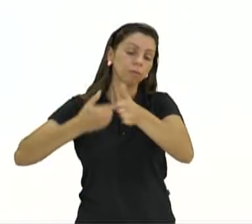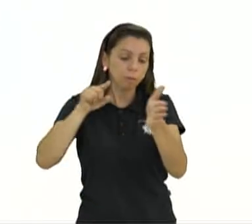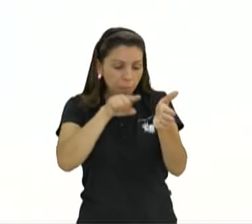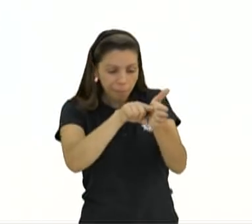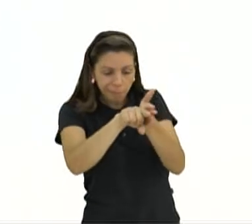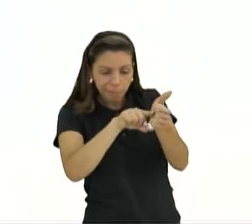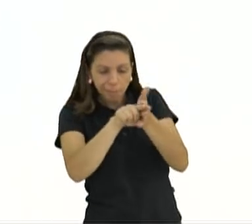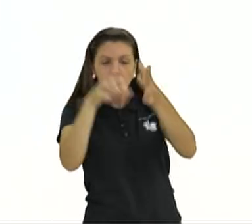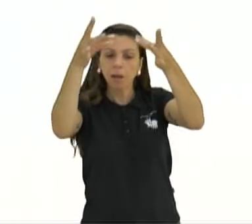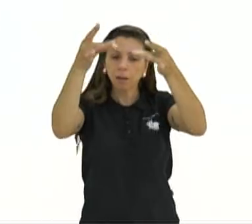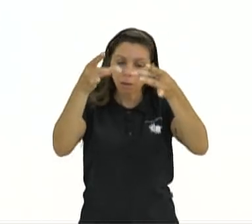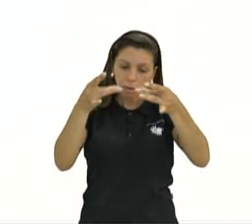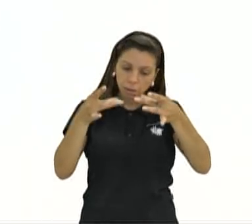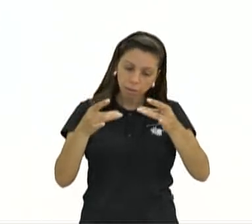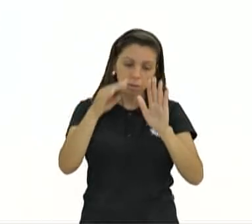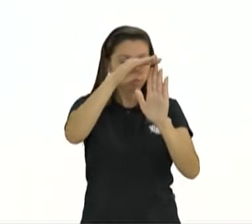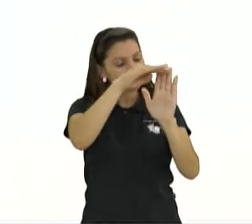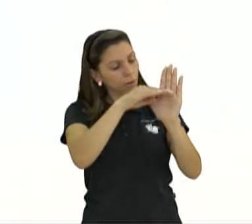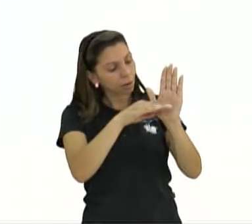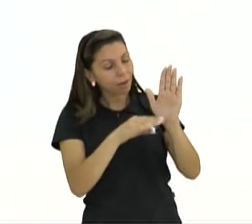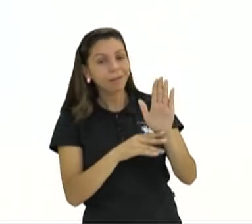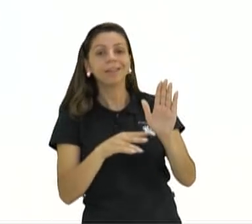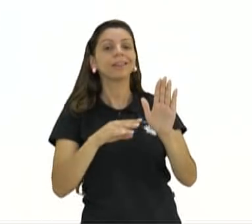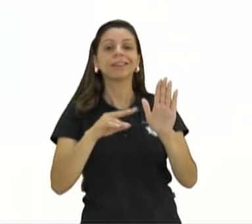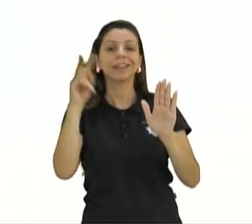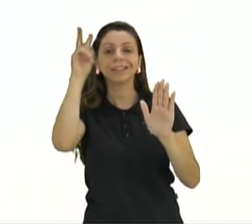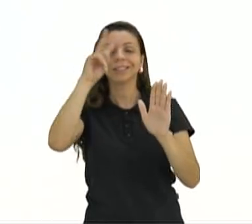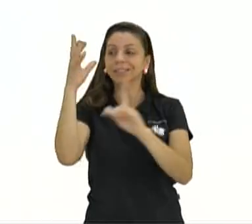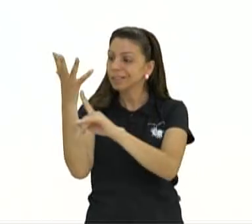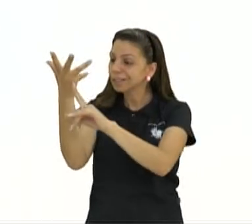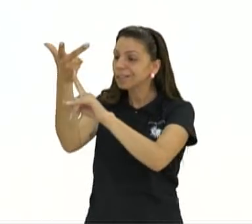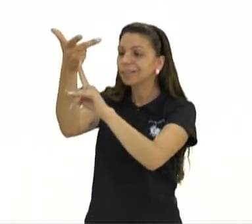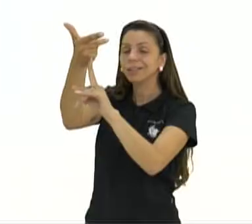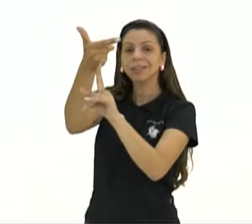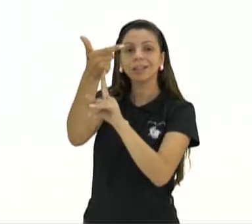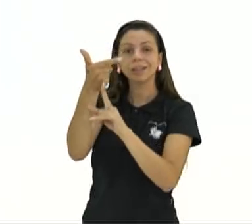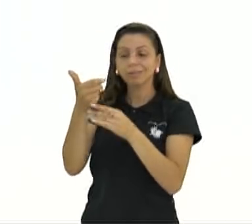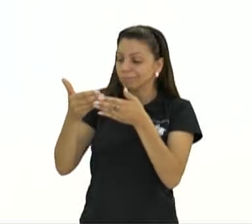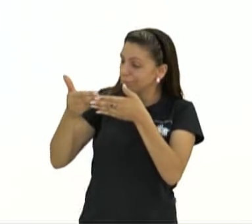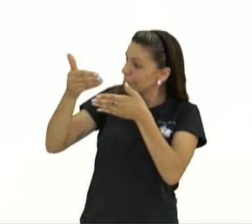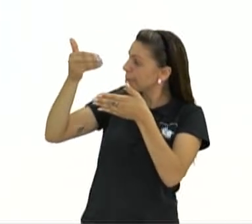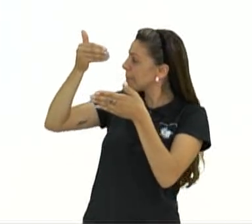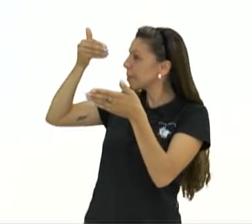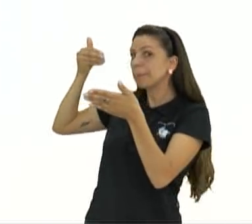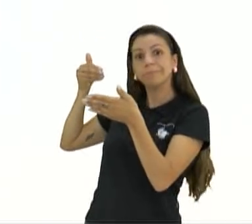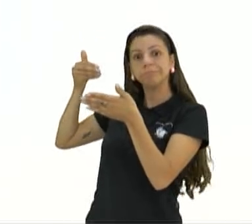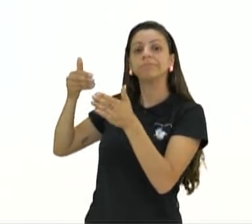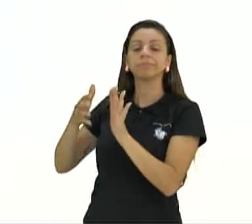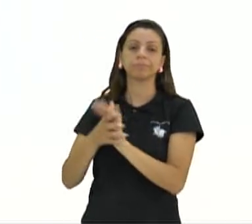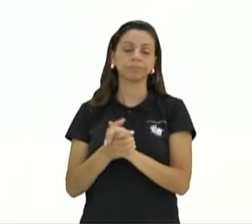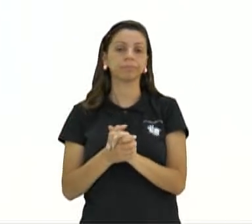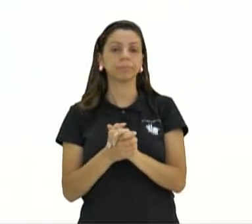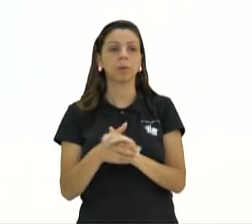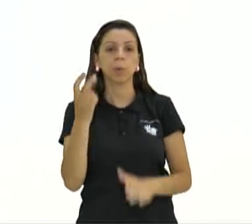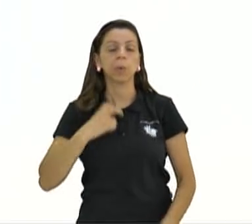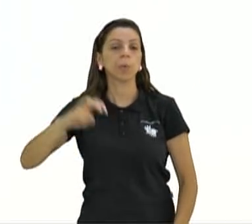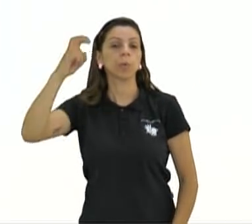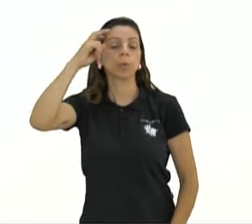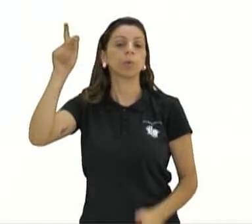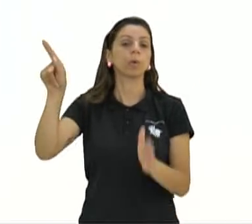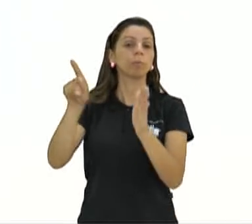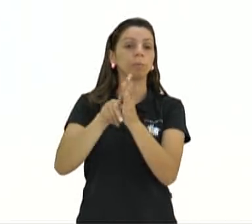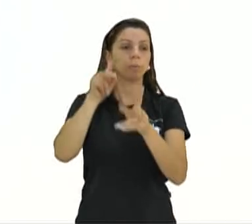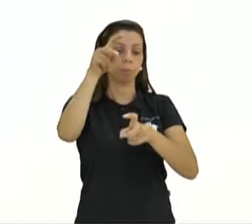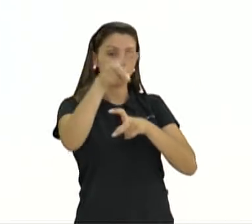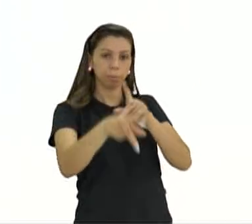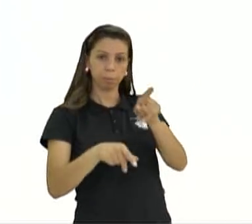que detalha os elementos e reconta a história dessa arte desde os primórdios. Cultura popular,